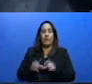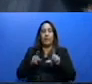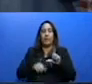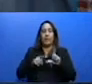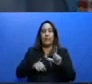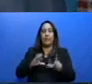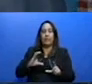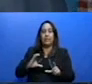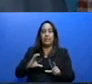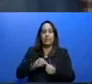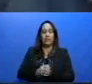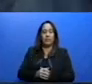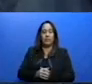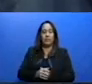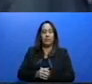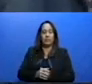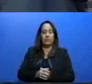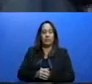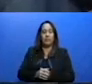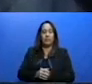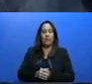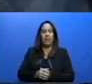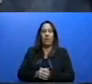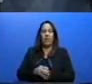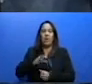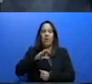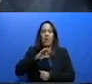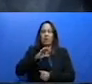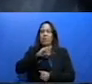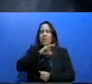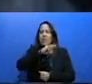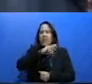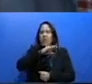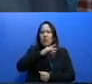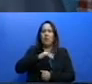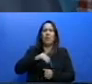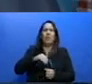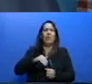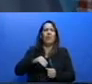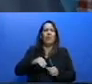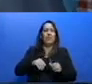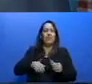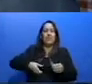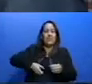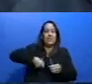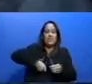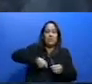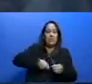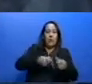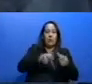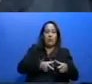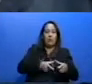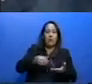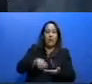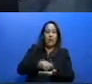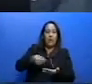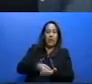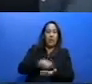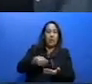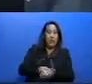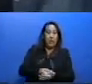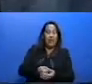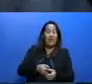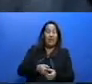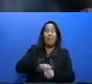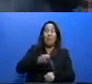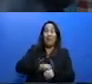C. Que desvantagem a cozinheira teria se o cabo da panela e a colher fossem de